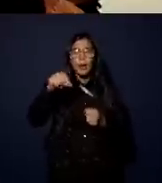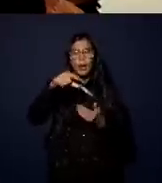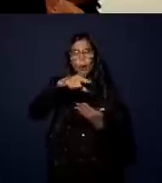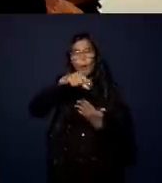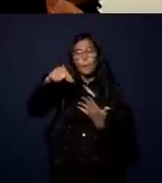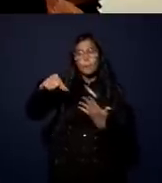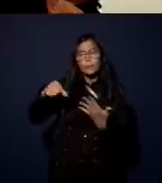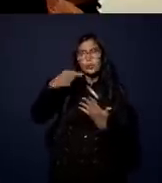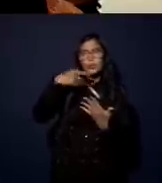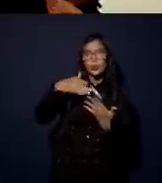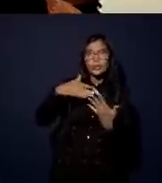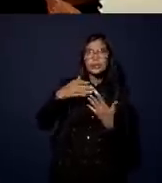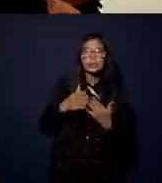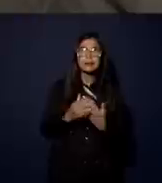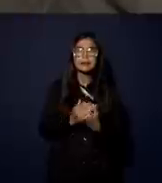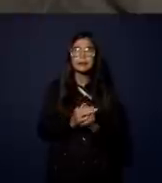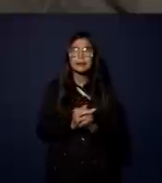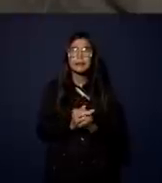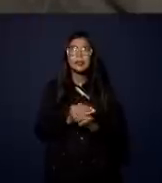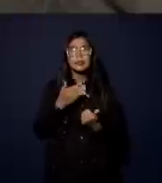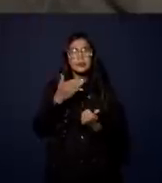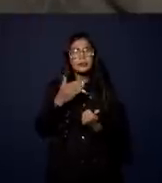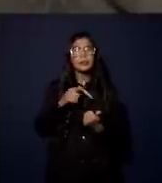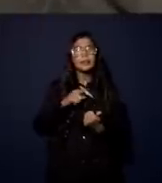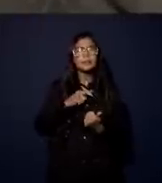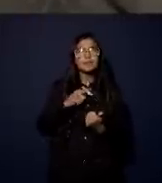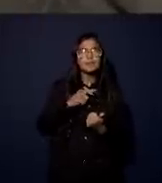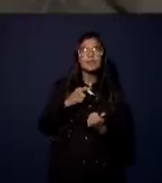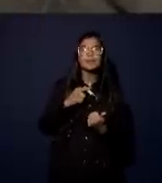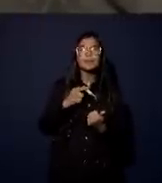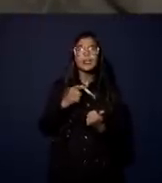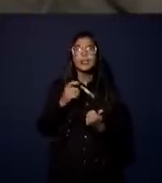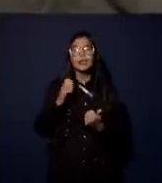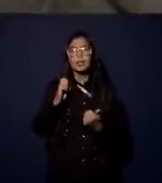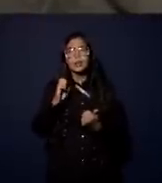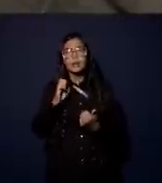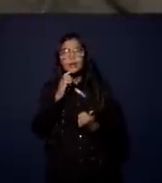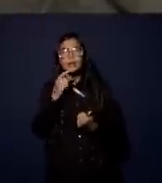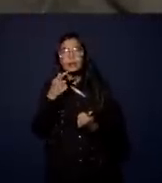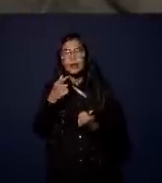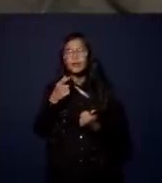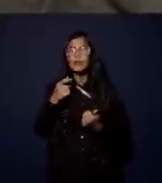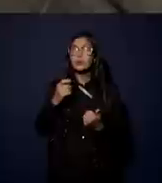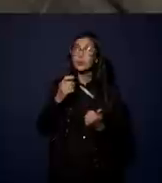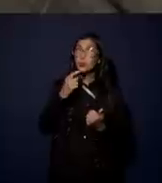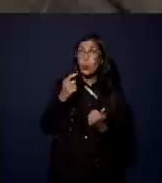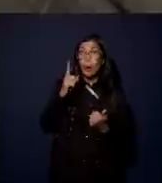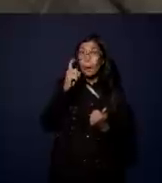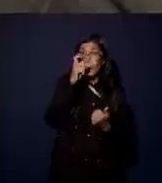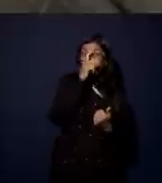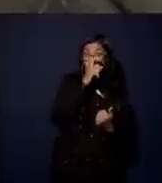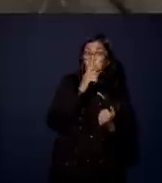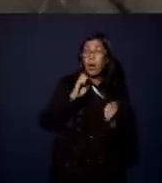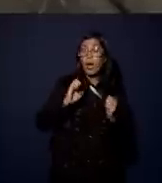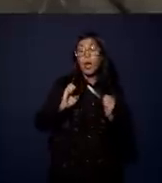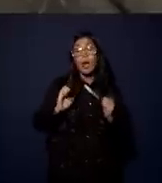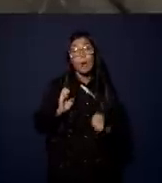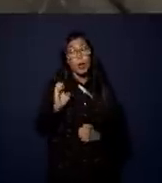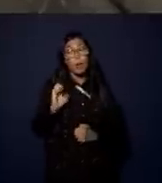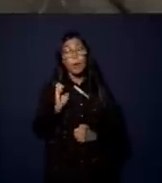no mercado se tornaram mais caras e talvez mais escassas também então isso gera